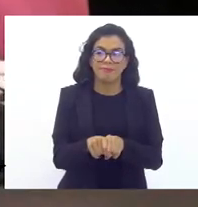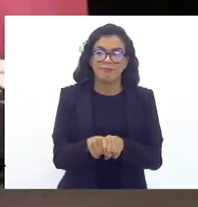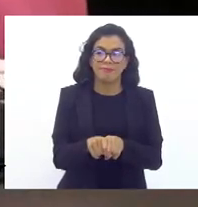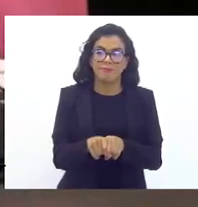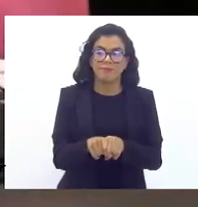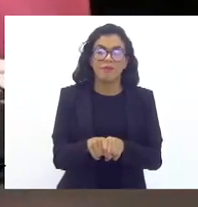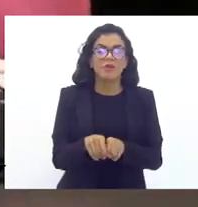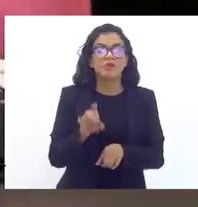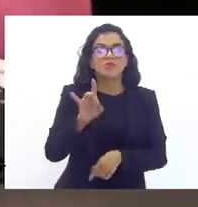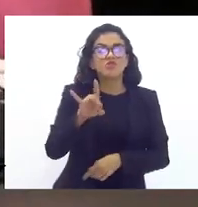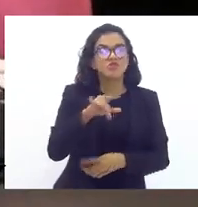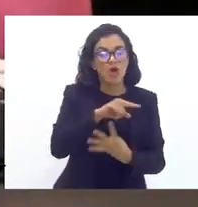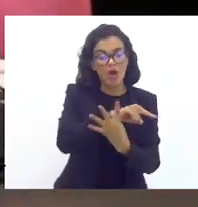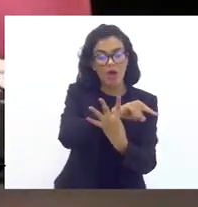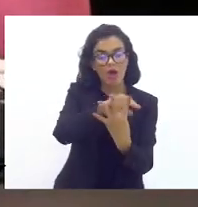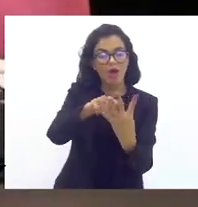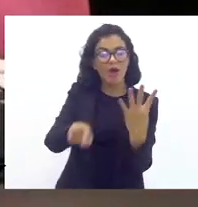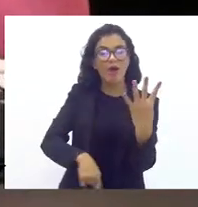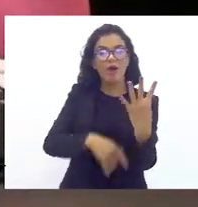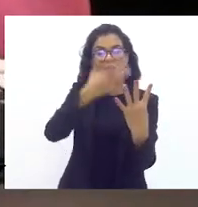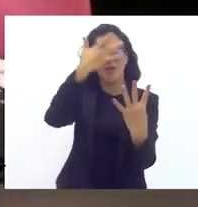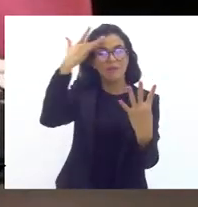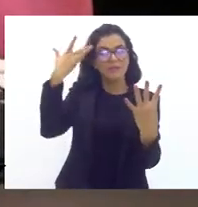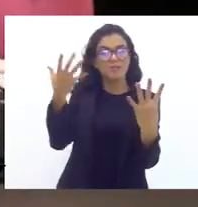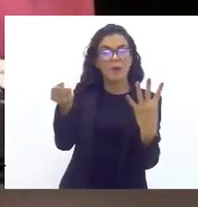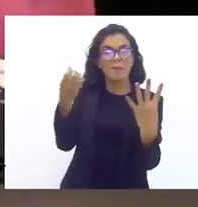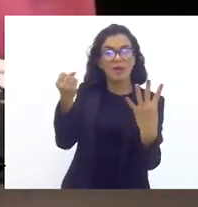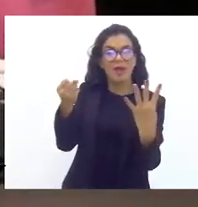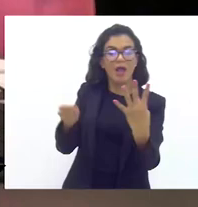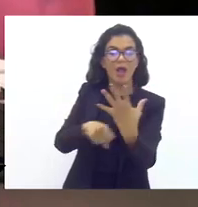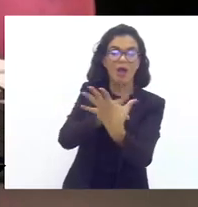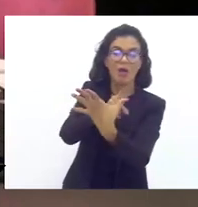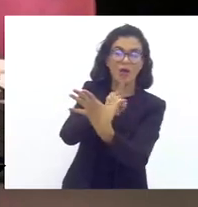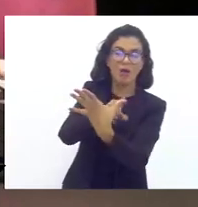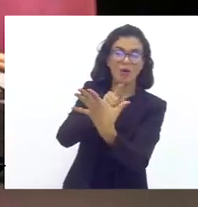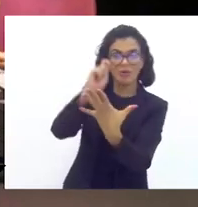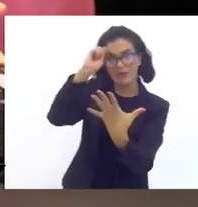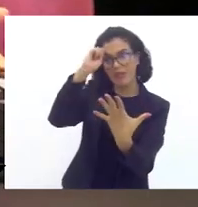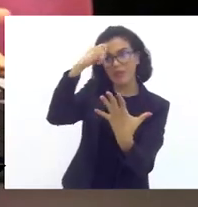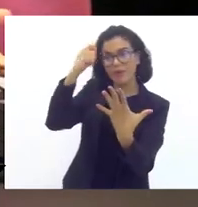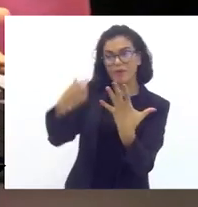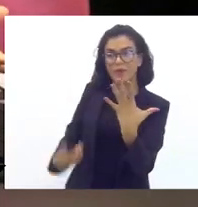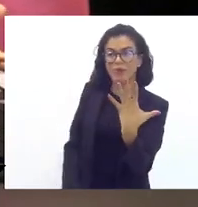só tinham pessoas brancas para serem colocadas junto com ele dentro da sala eu falei doutora